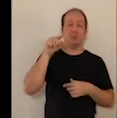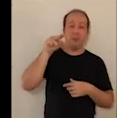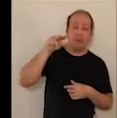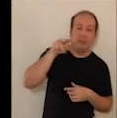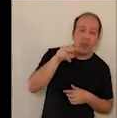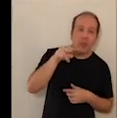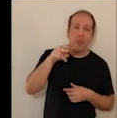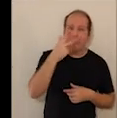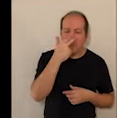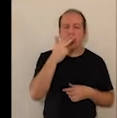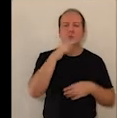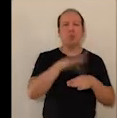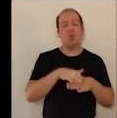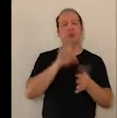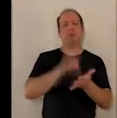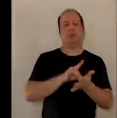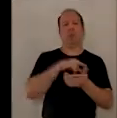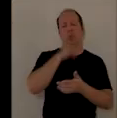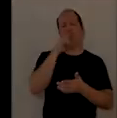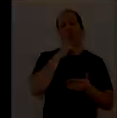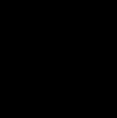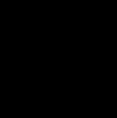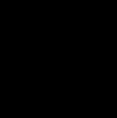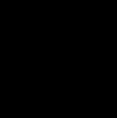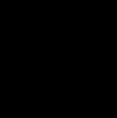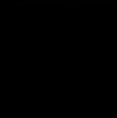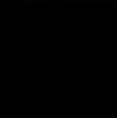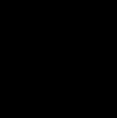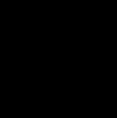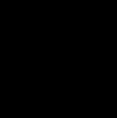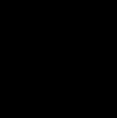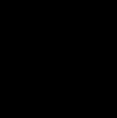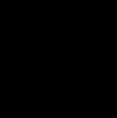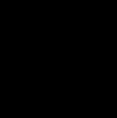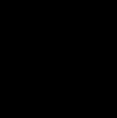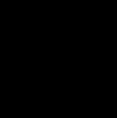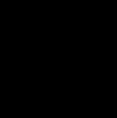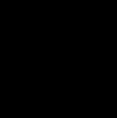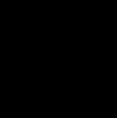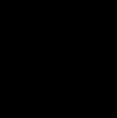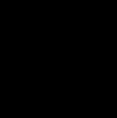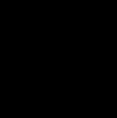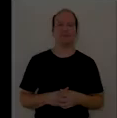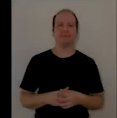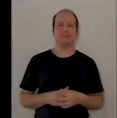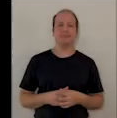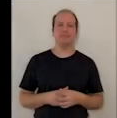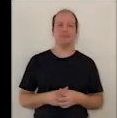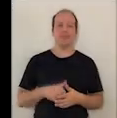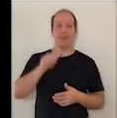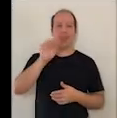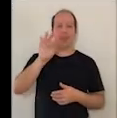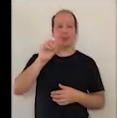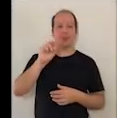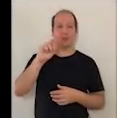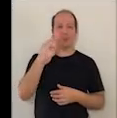não tenho nenhuma dúvida. Venha, preciso maquiá-lo um pouco. Ato 2,